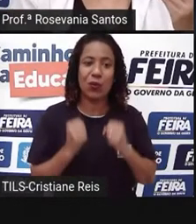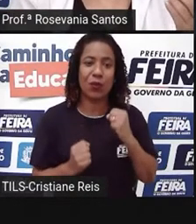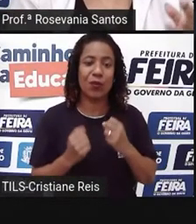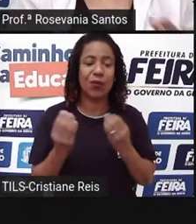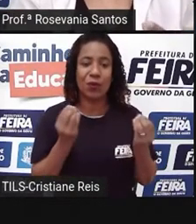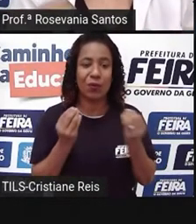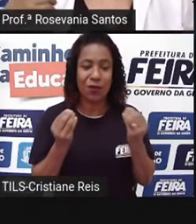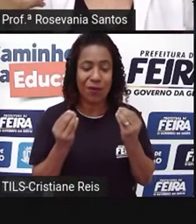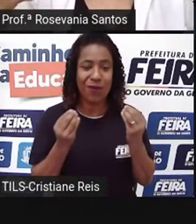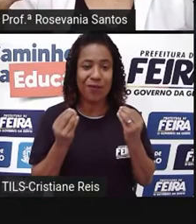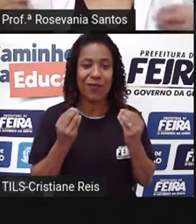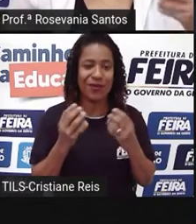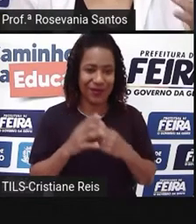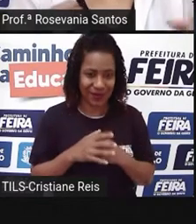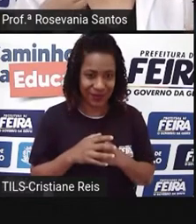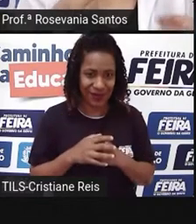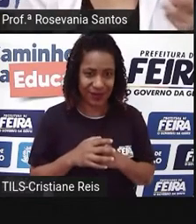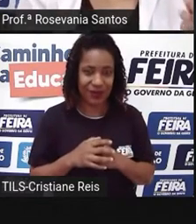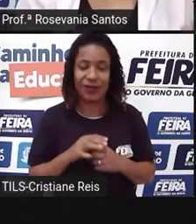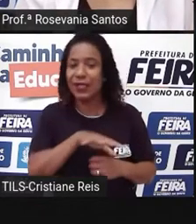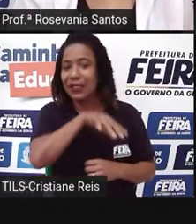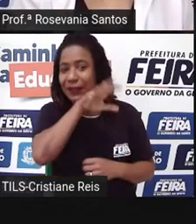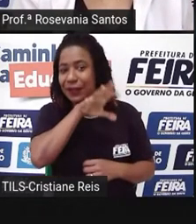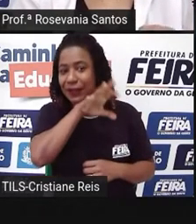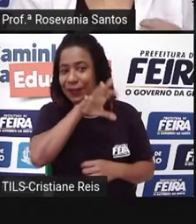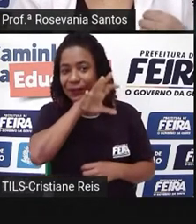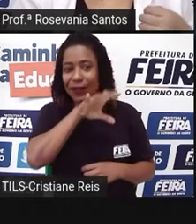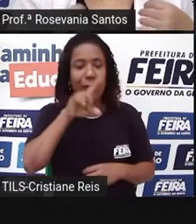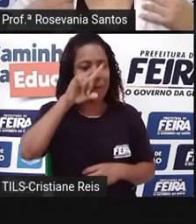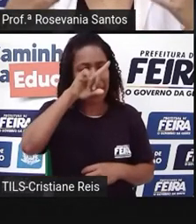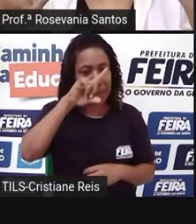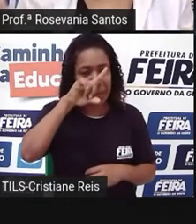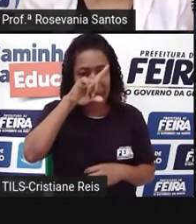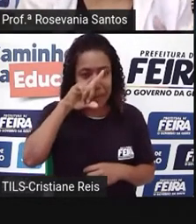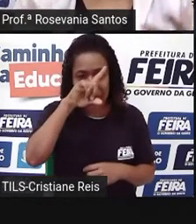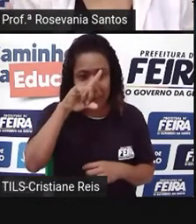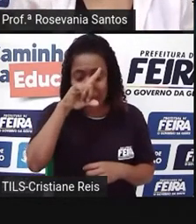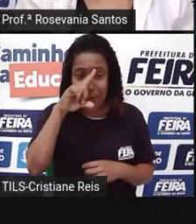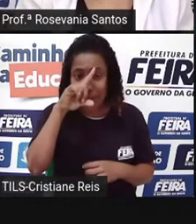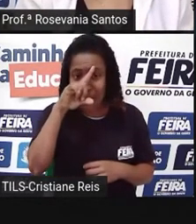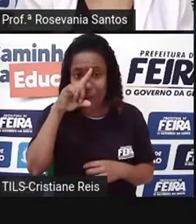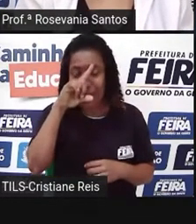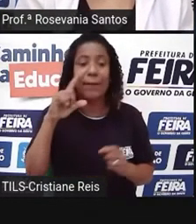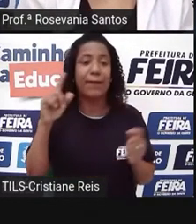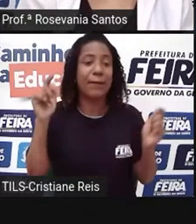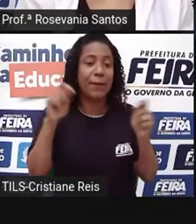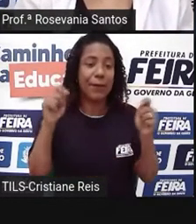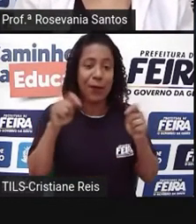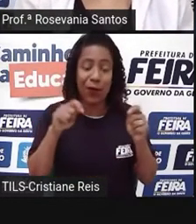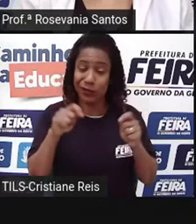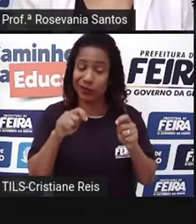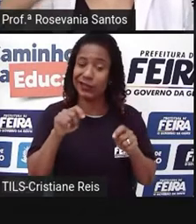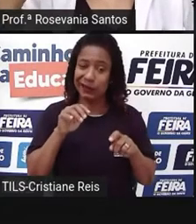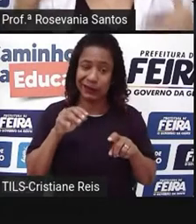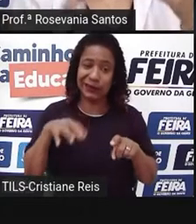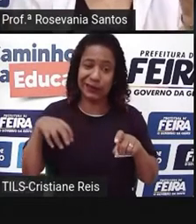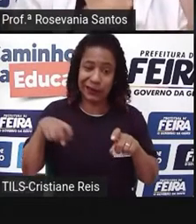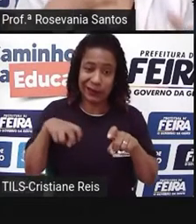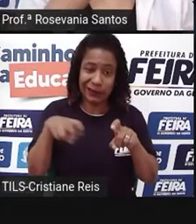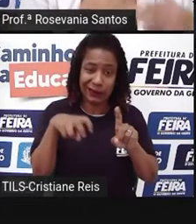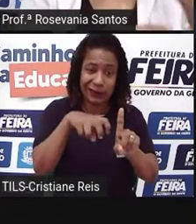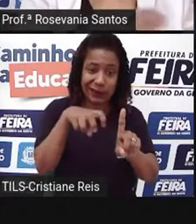se comportam em meio a tantos animais, né, que poderiam, né, até atentar contra a vida deles, e